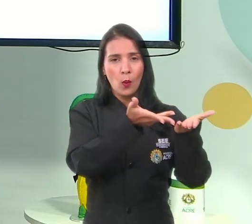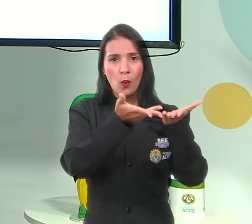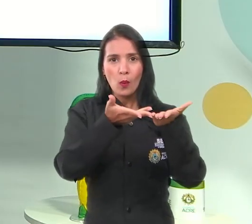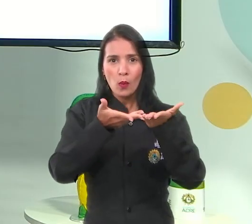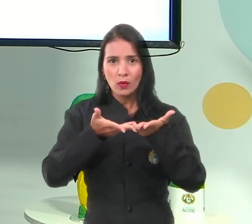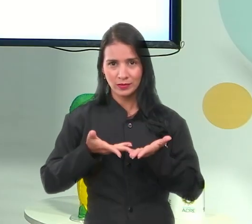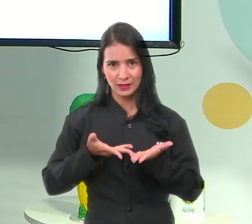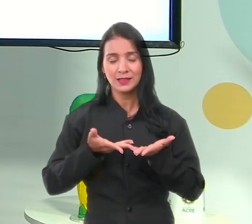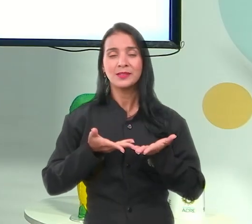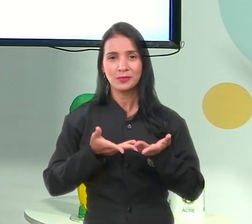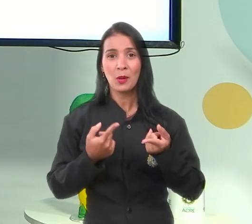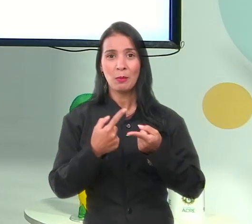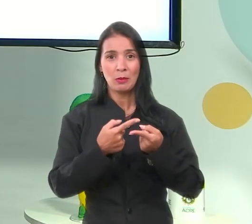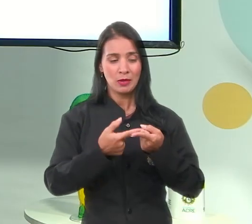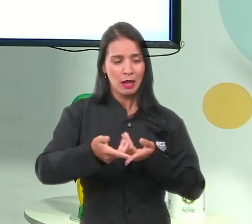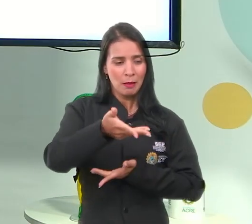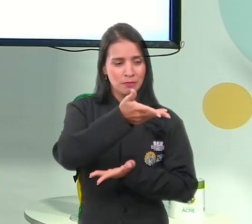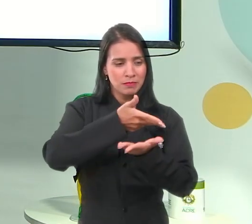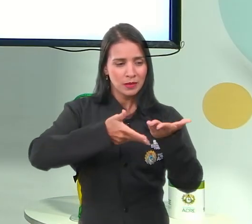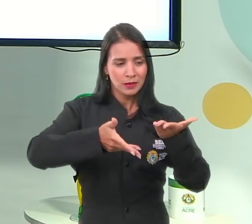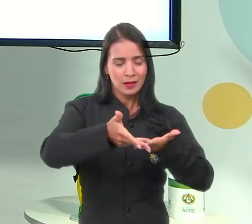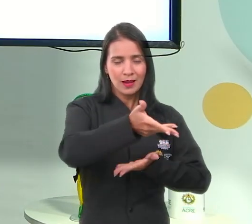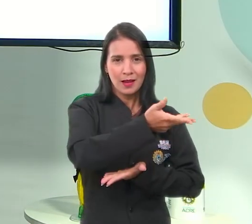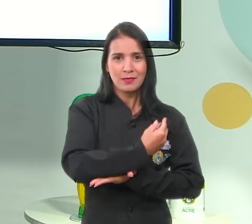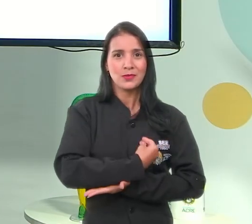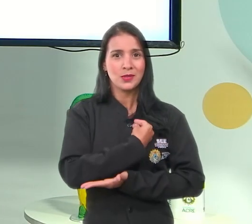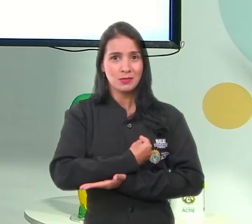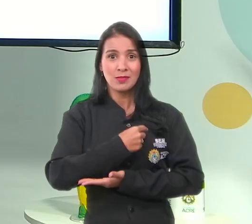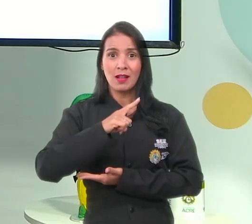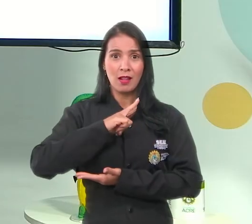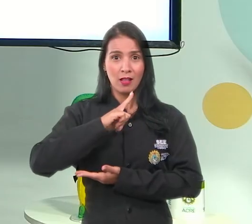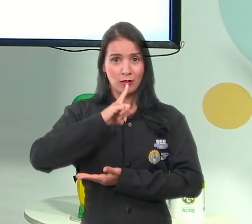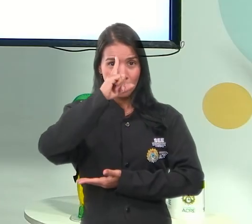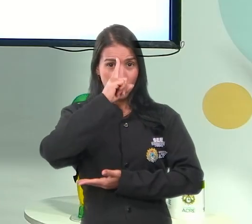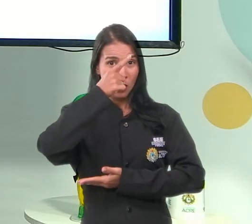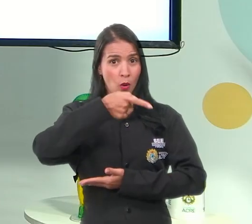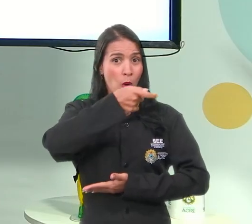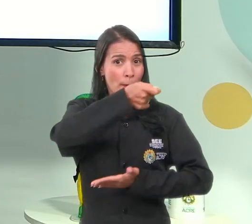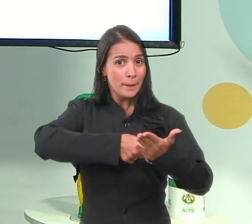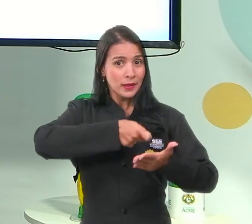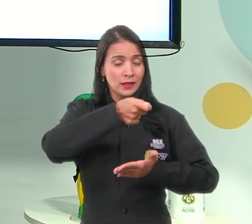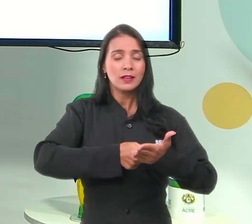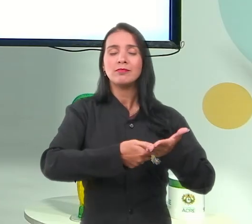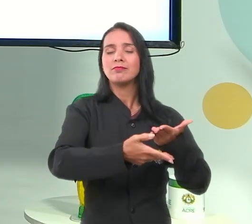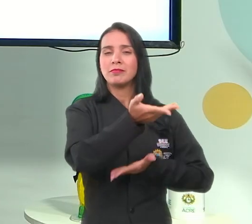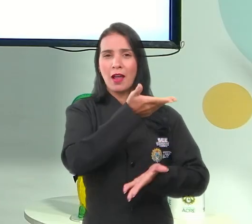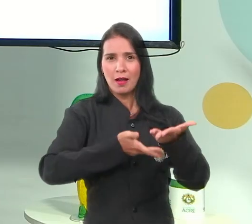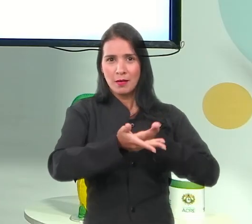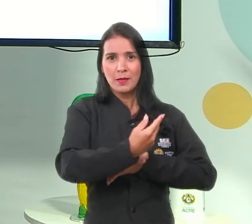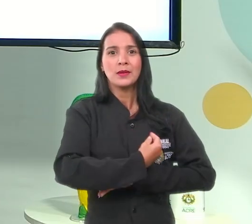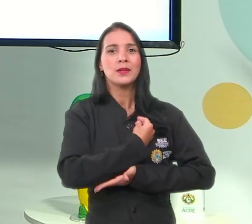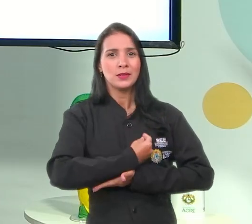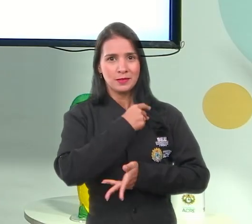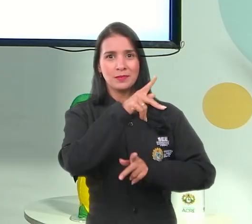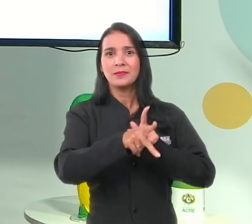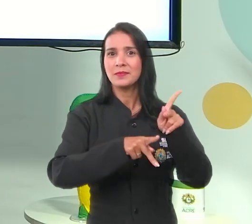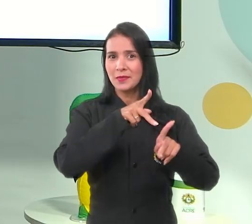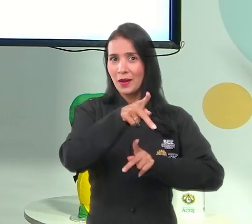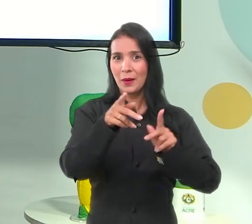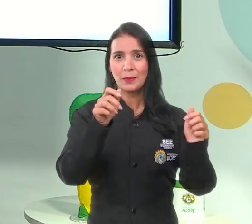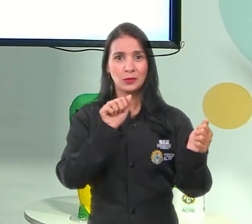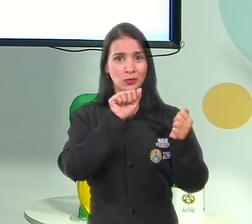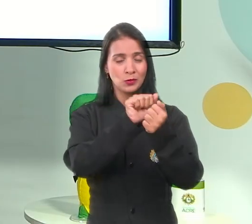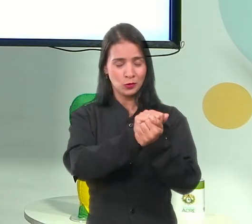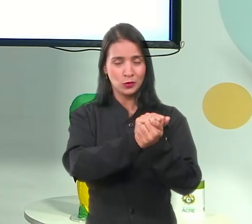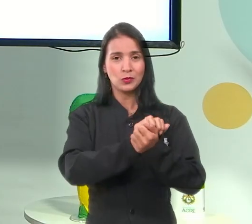que a população ela deve exercer uma participação popular. O cidadão ele